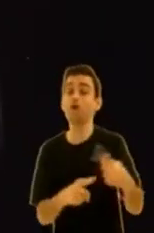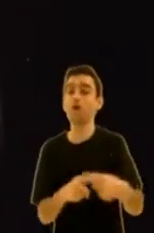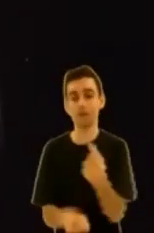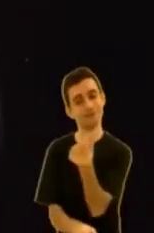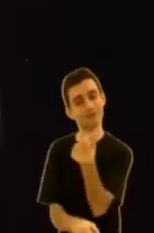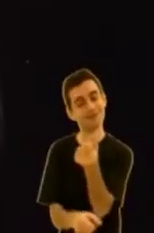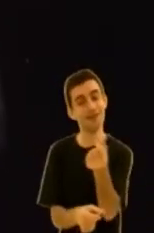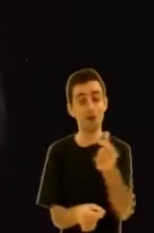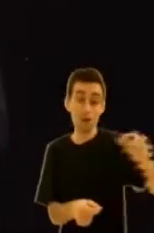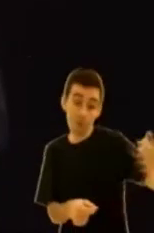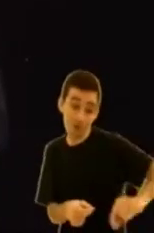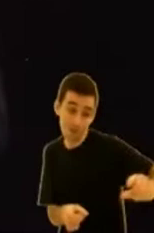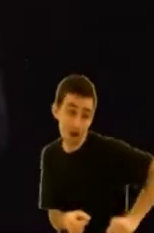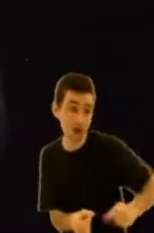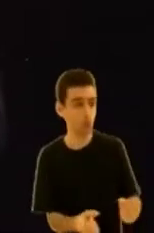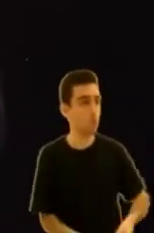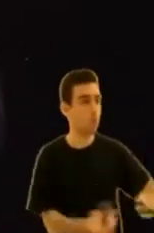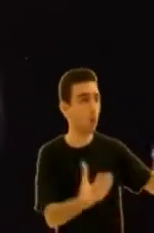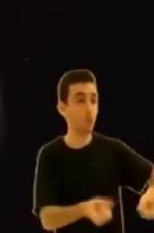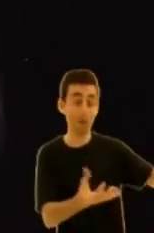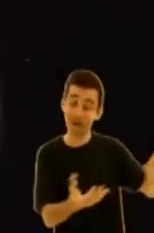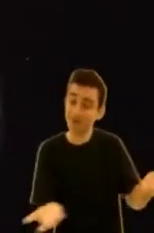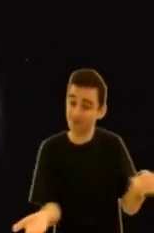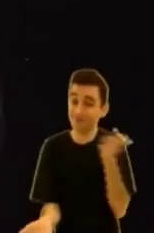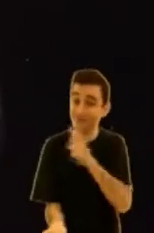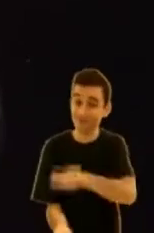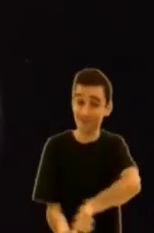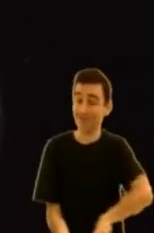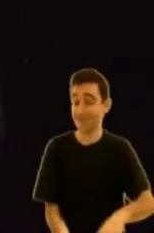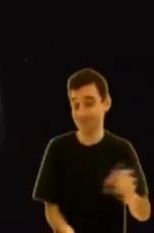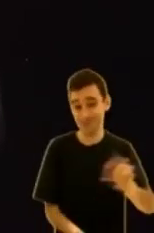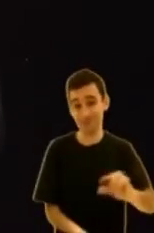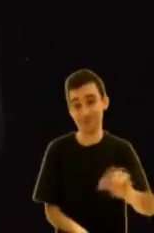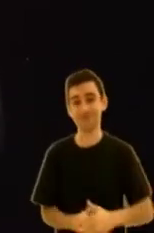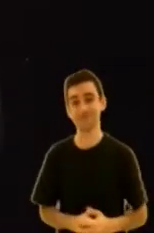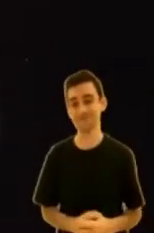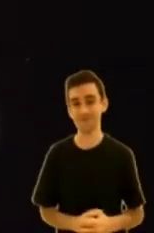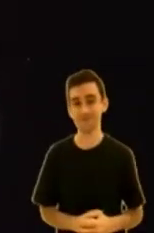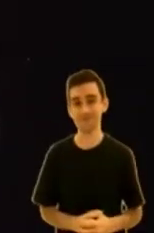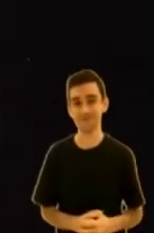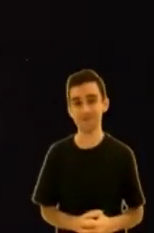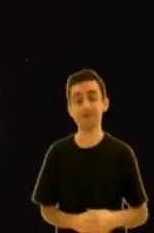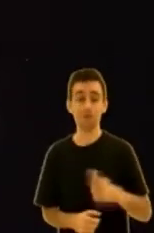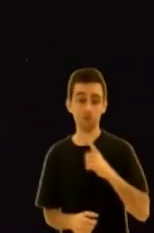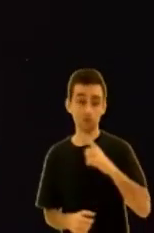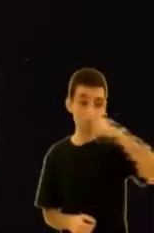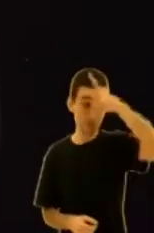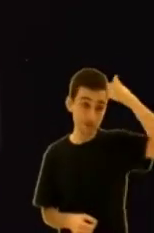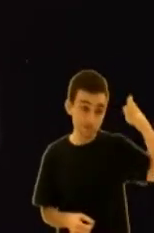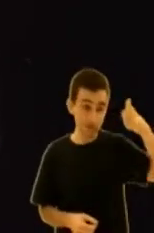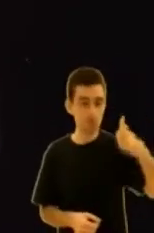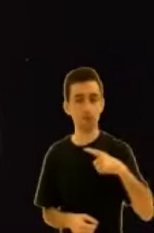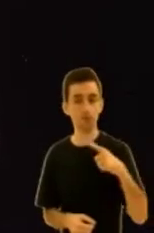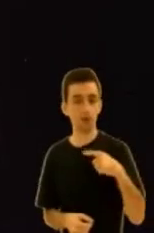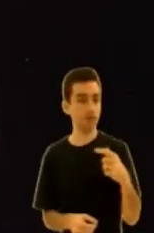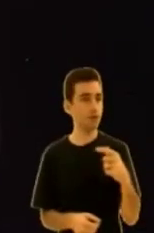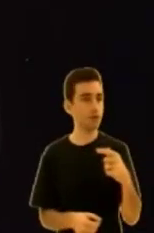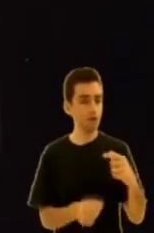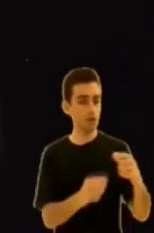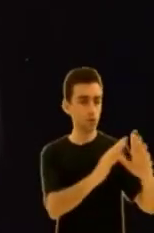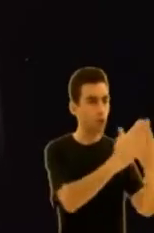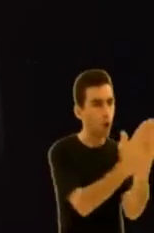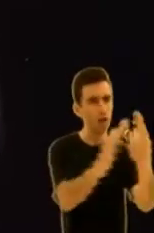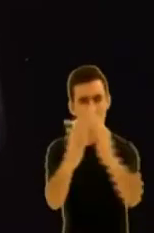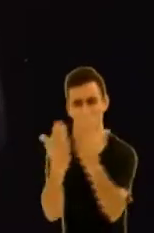custeio. Seja porque eu recebo todo dia lá prefeito que tem 3, 4 escolas alugadas, que essas escolas